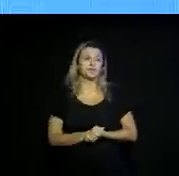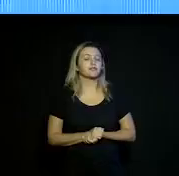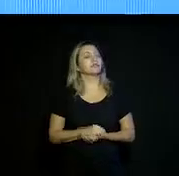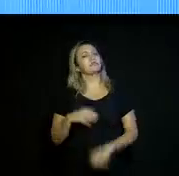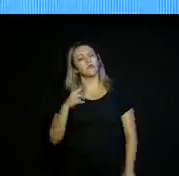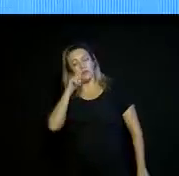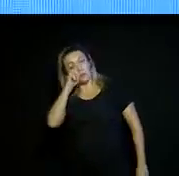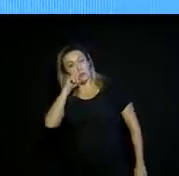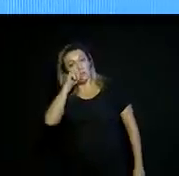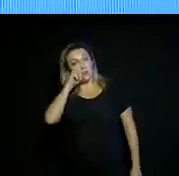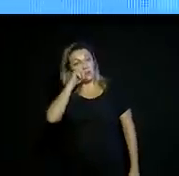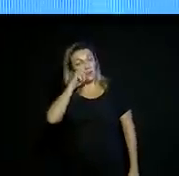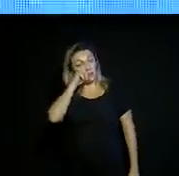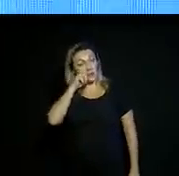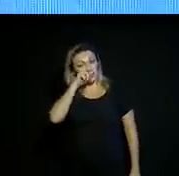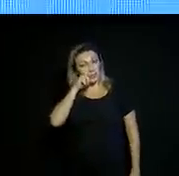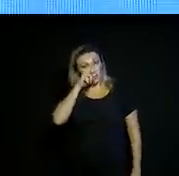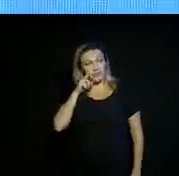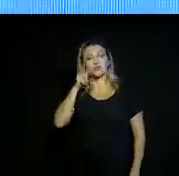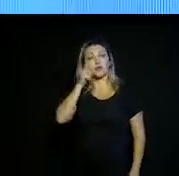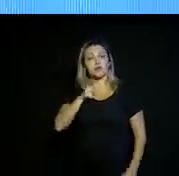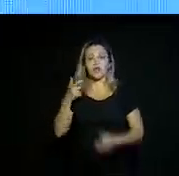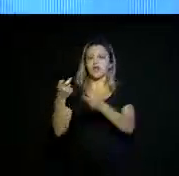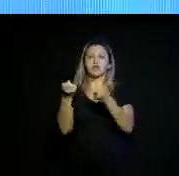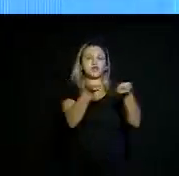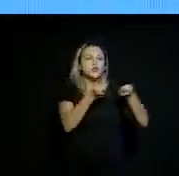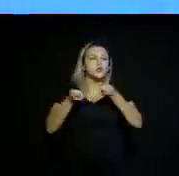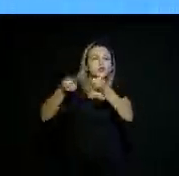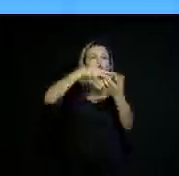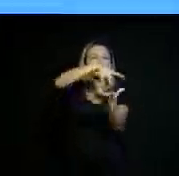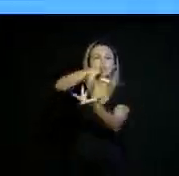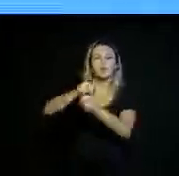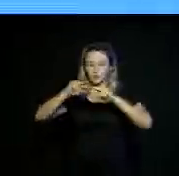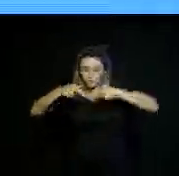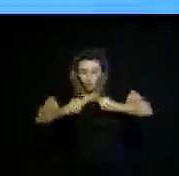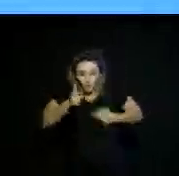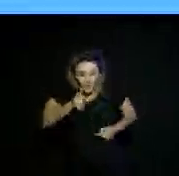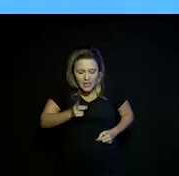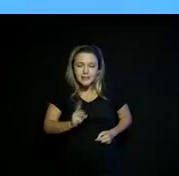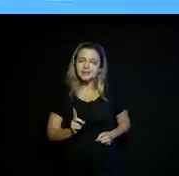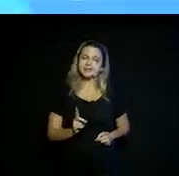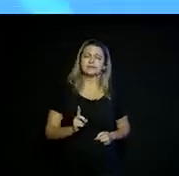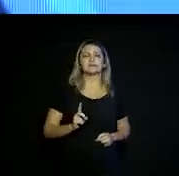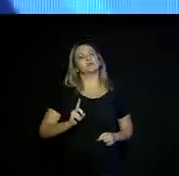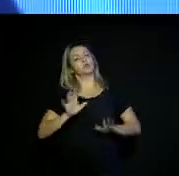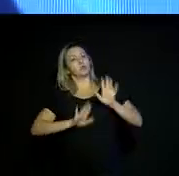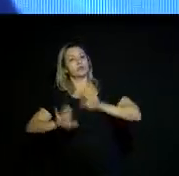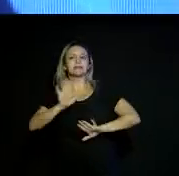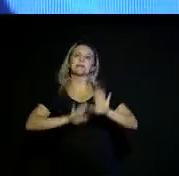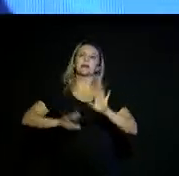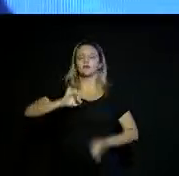a nós mesmos. Isso dizia Júlio César. E ele não deixa de ter uma certa razão ainda nos nossos dias.